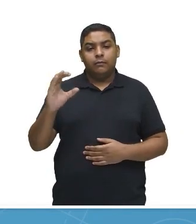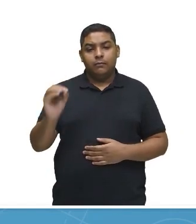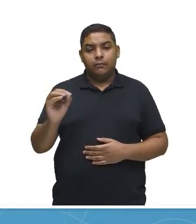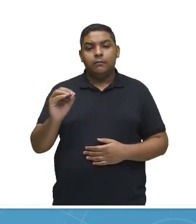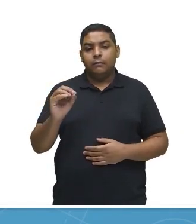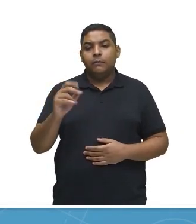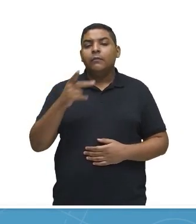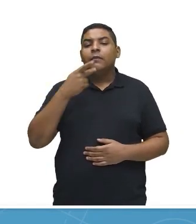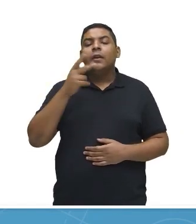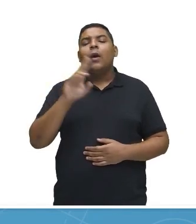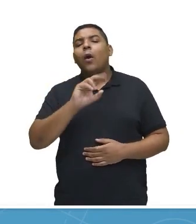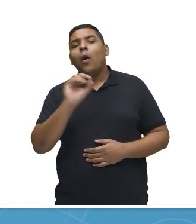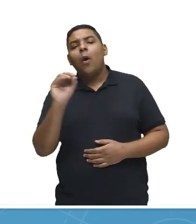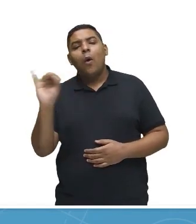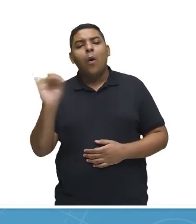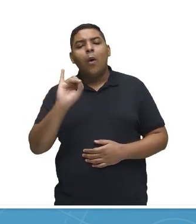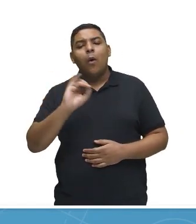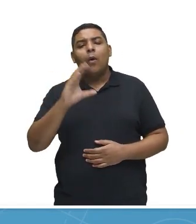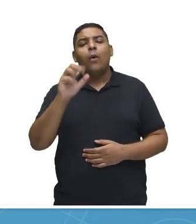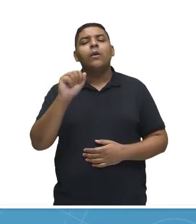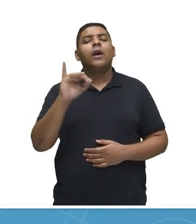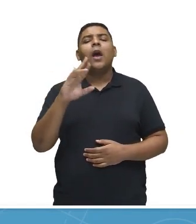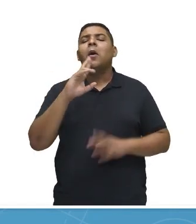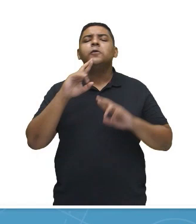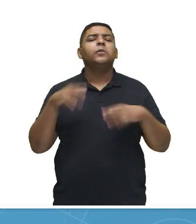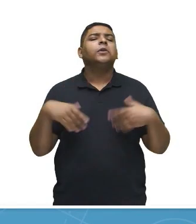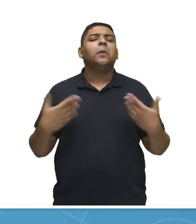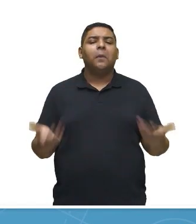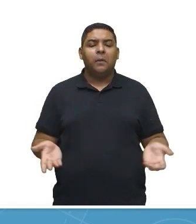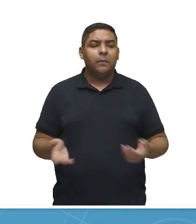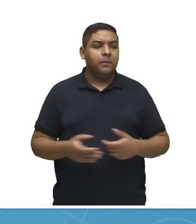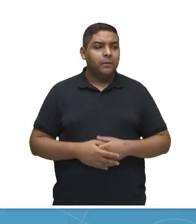falar o nome dele. Então, oi, Caio. Mas cadê a resposta? Tá?